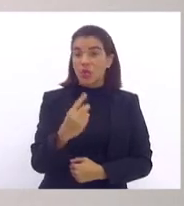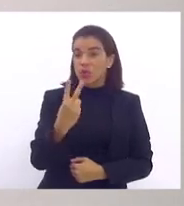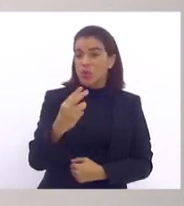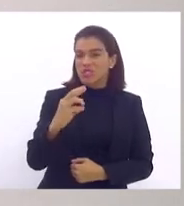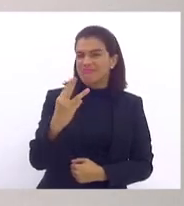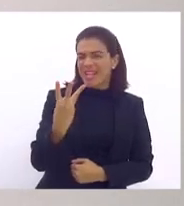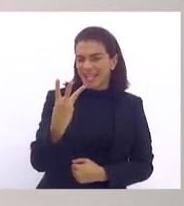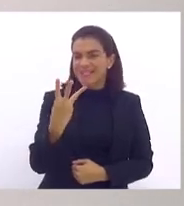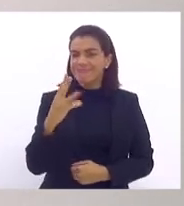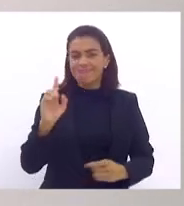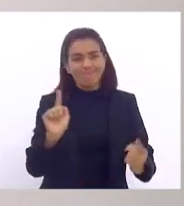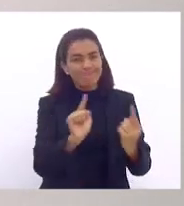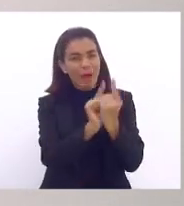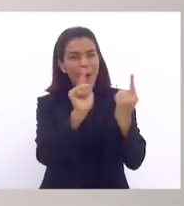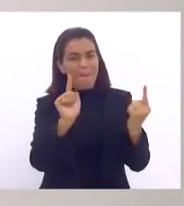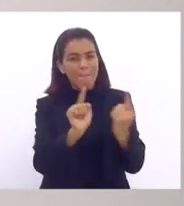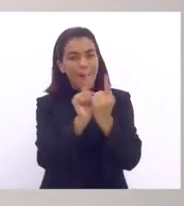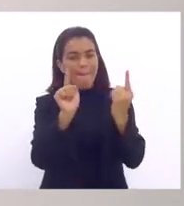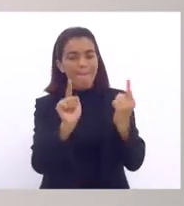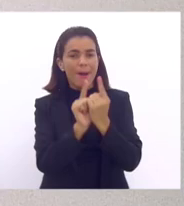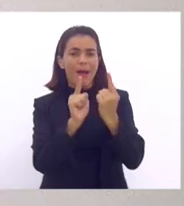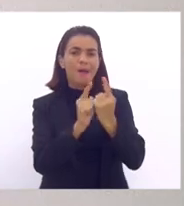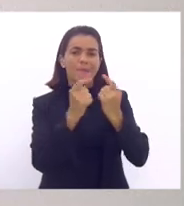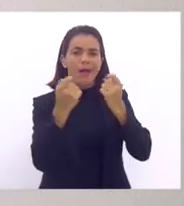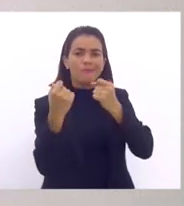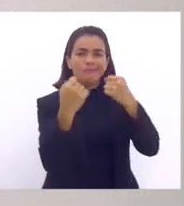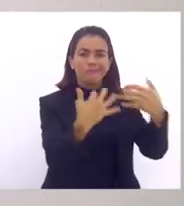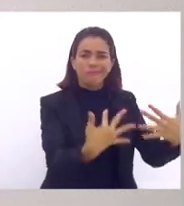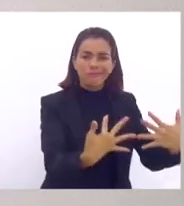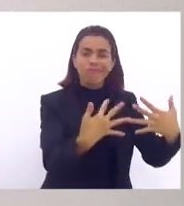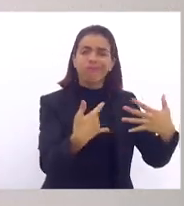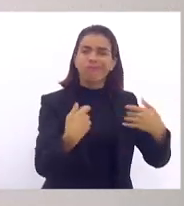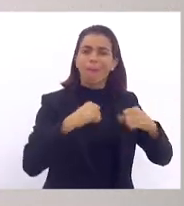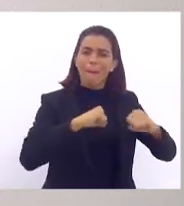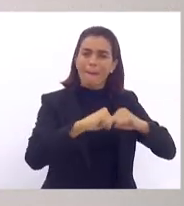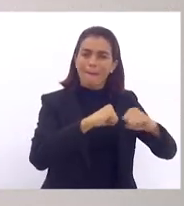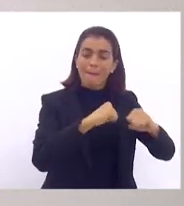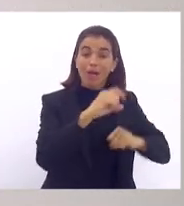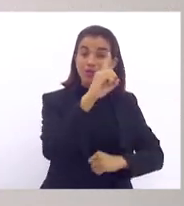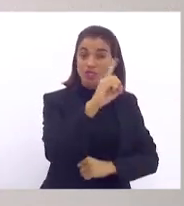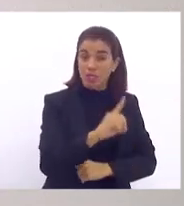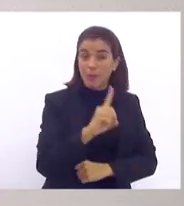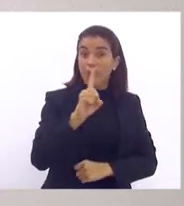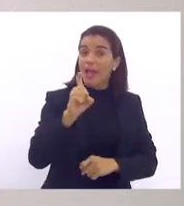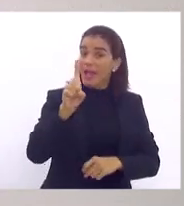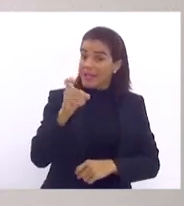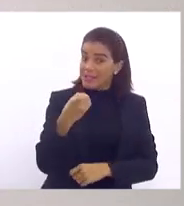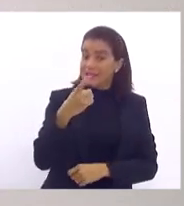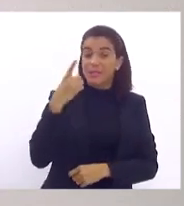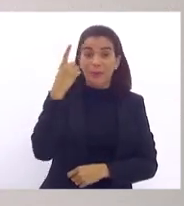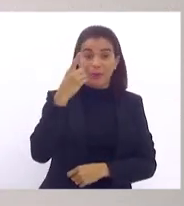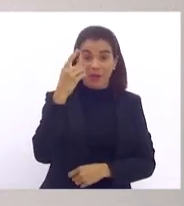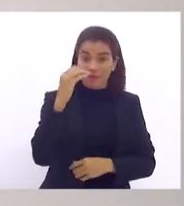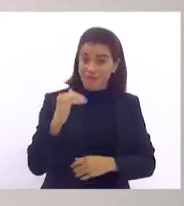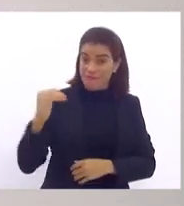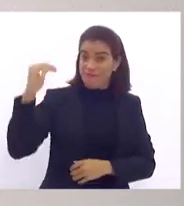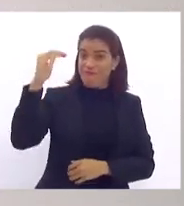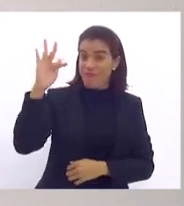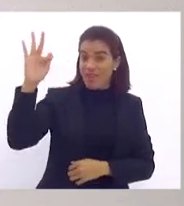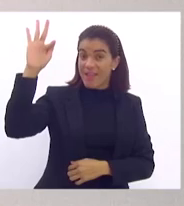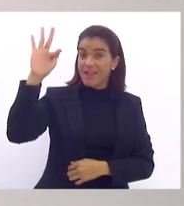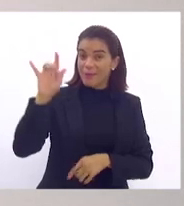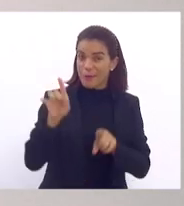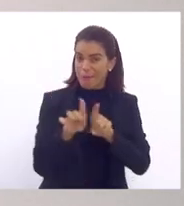ou três vezes reivindicando benefícios para advocacia pública porque ele foi deputado federal também olha que o cidadão tinha uma